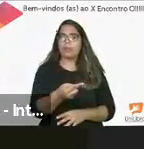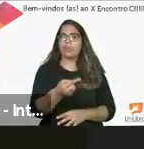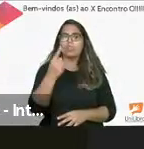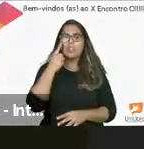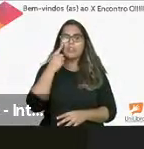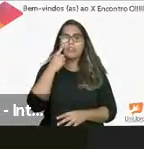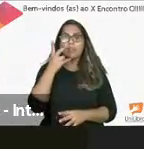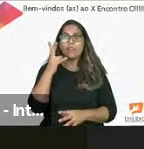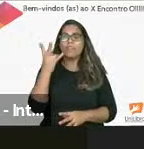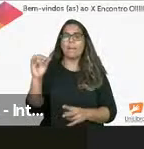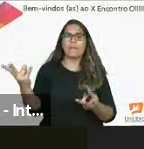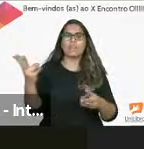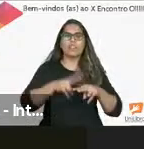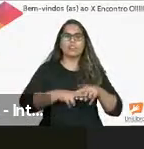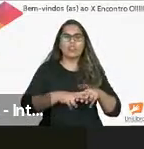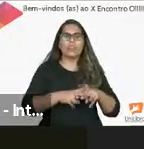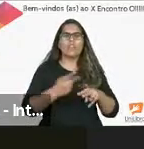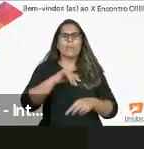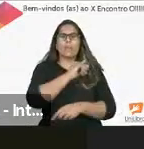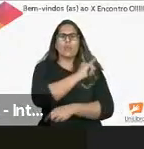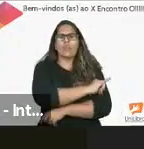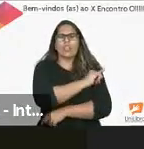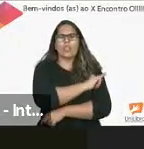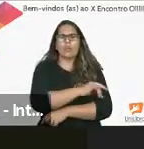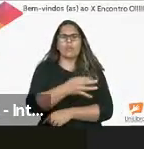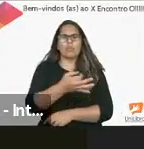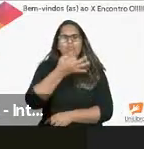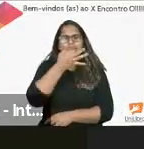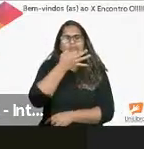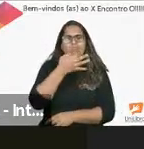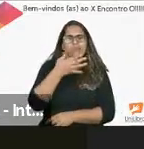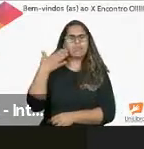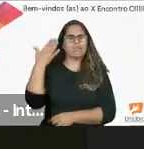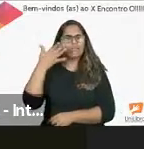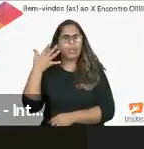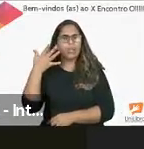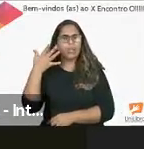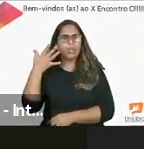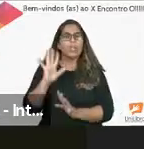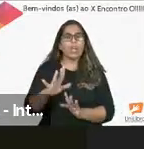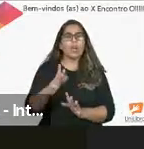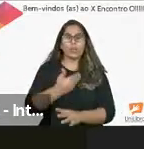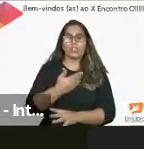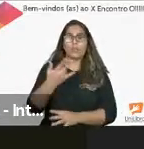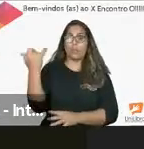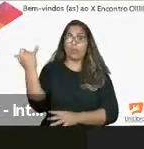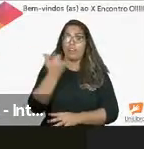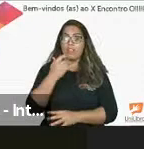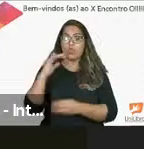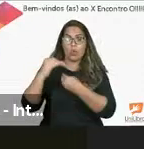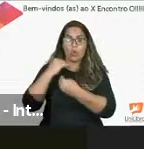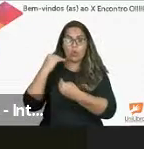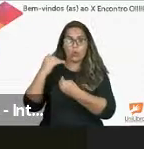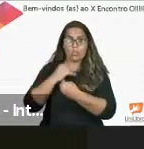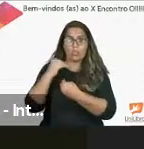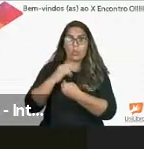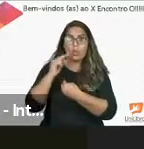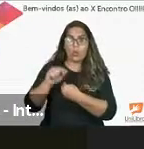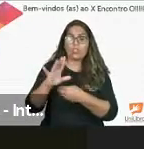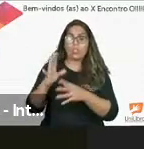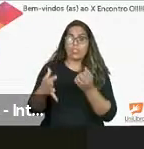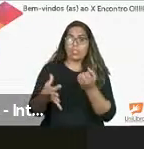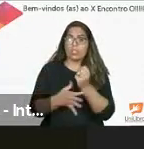prendê-lo de novo. Ele vai ao Rio para fazer um depoimento e os amigos aconselham, por bem da sua